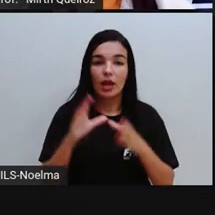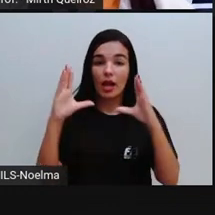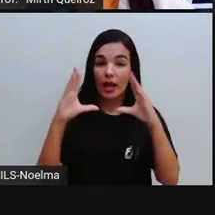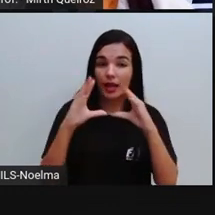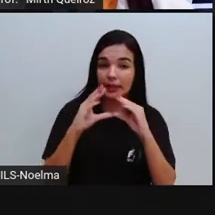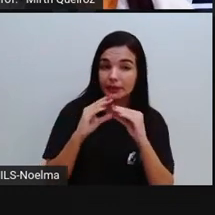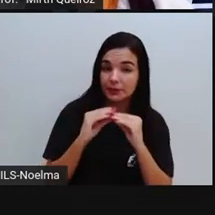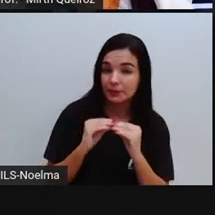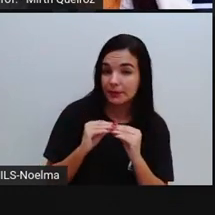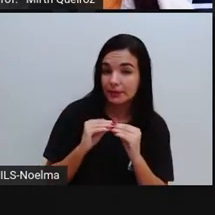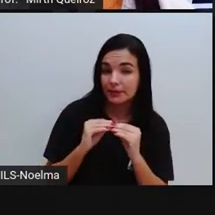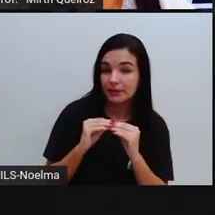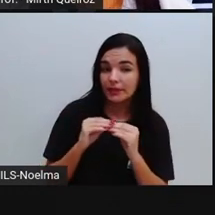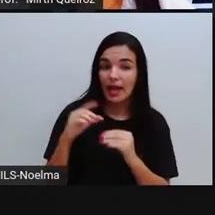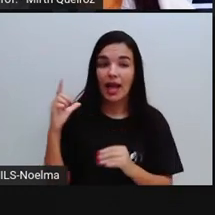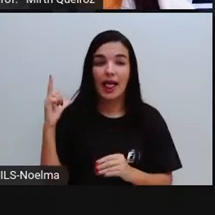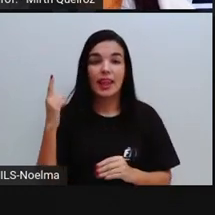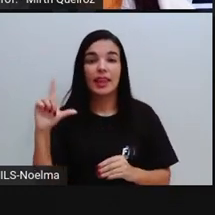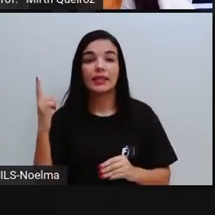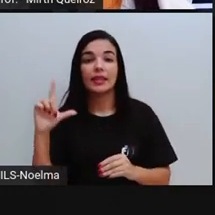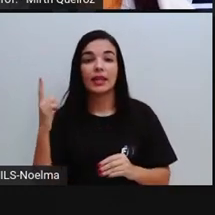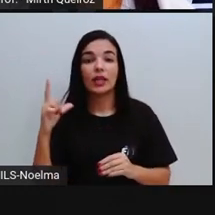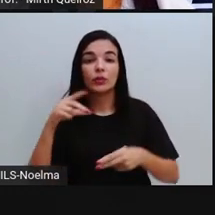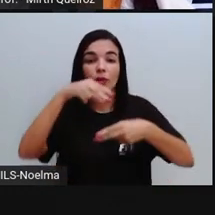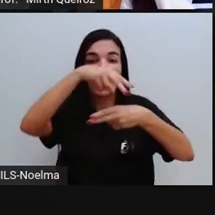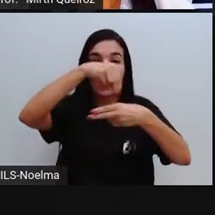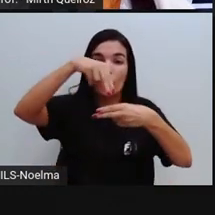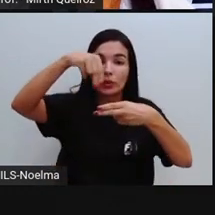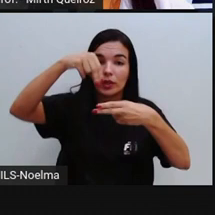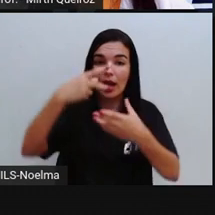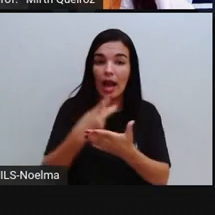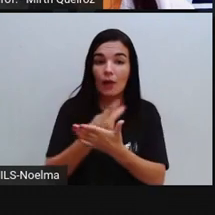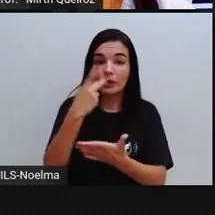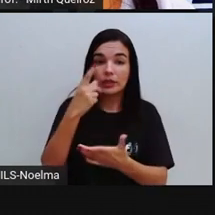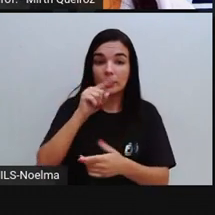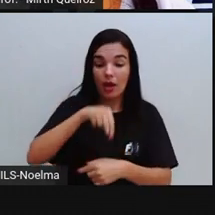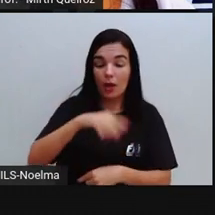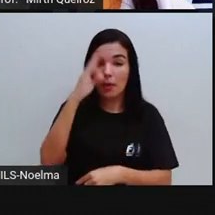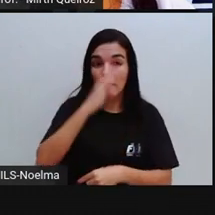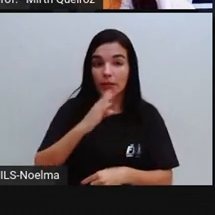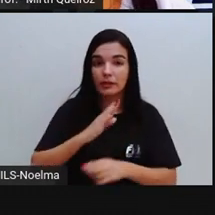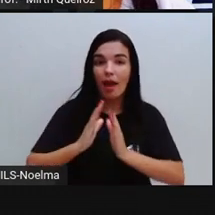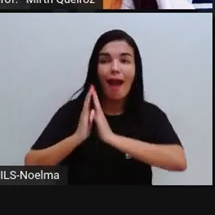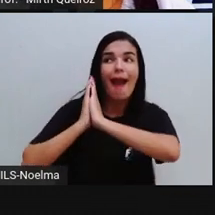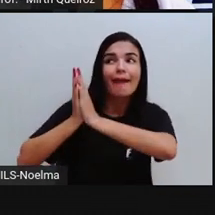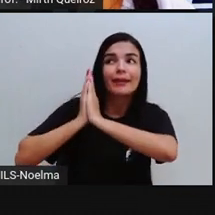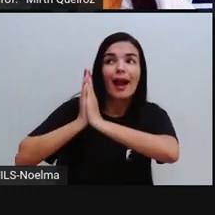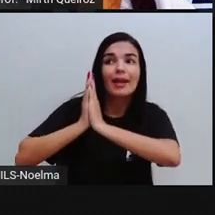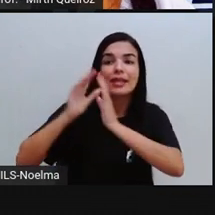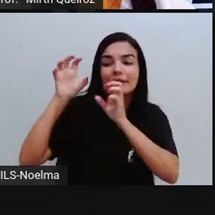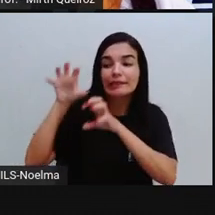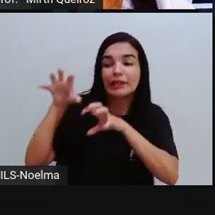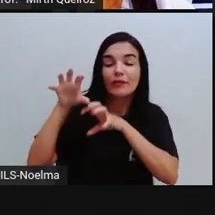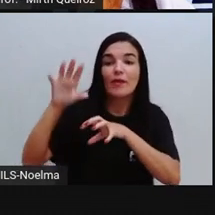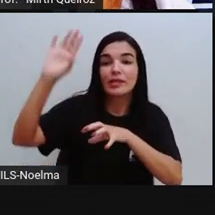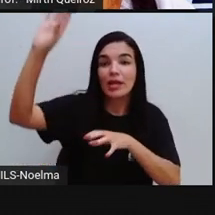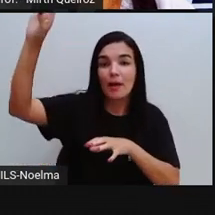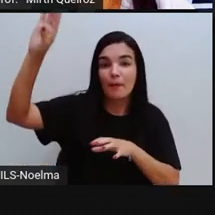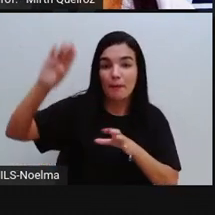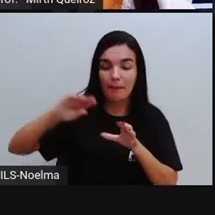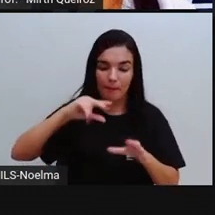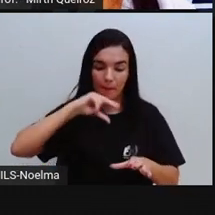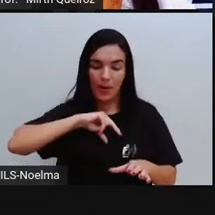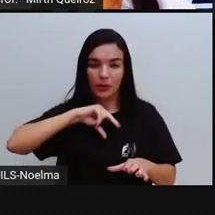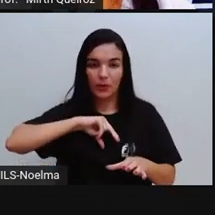Resumindo, a literatura de cordel aconteceu no Brasil graças à influência de Portugal, trouxe consigo,